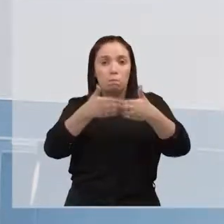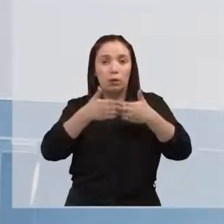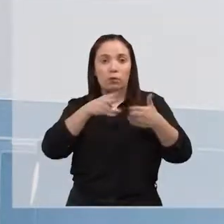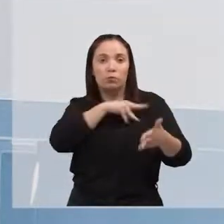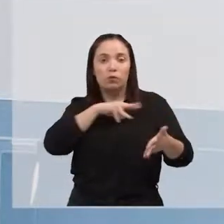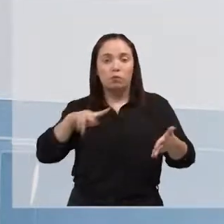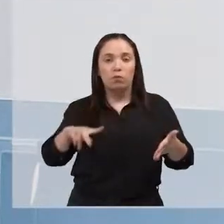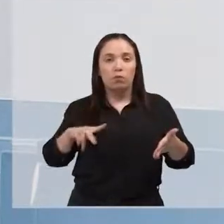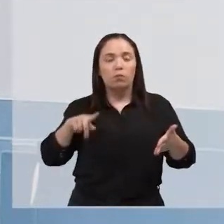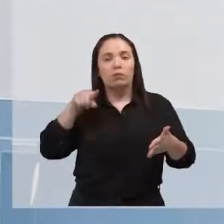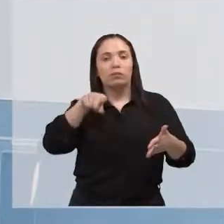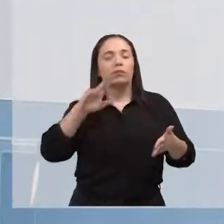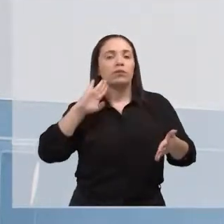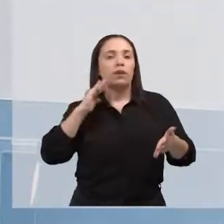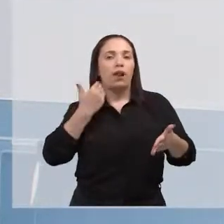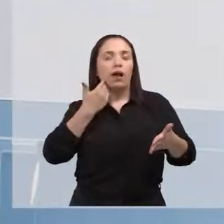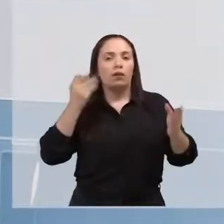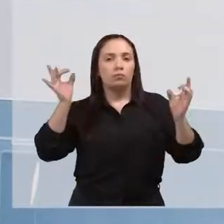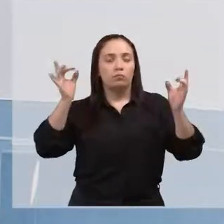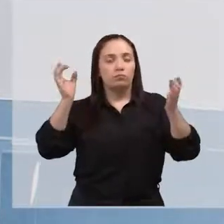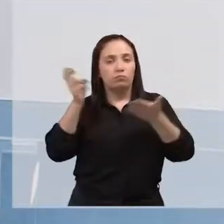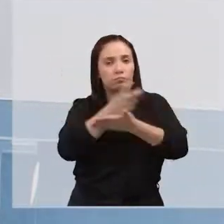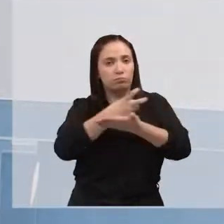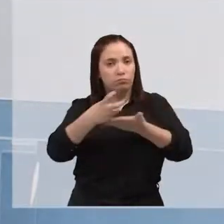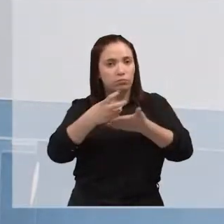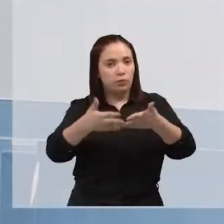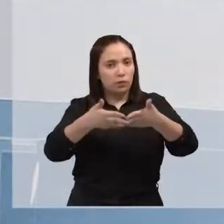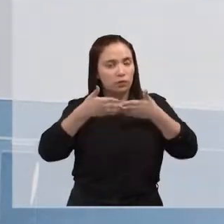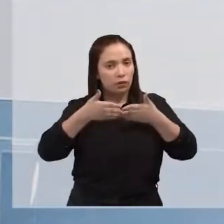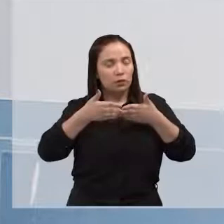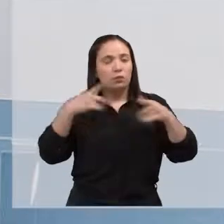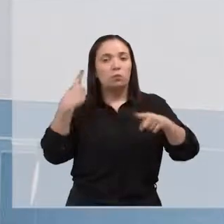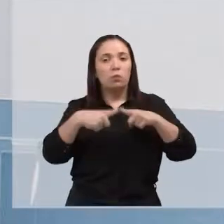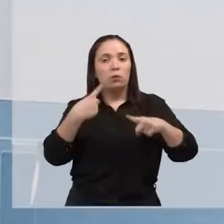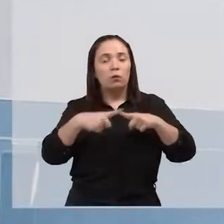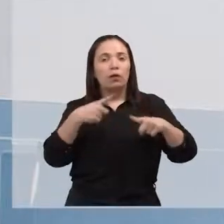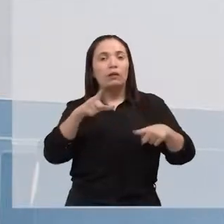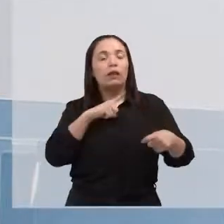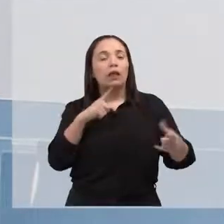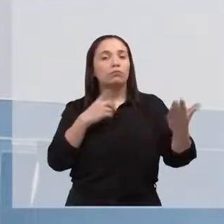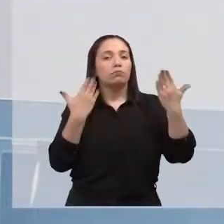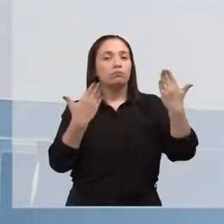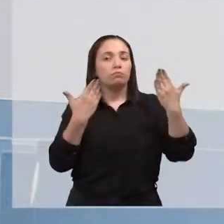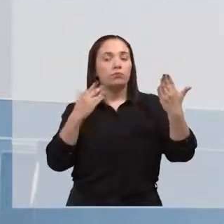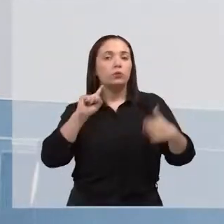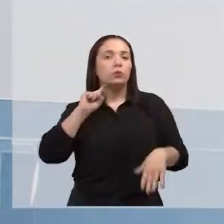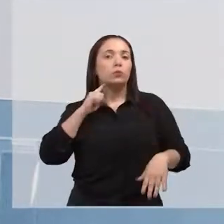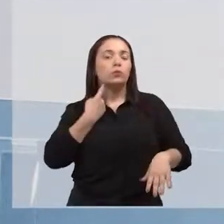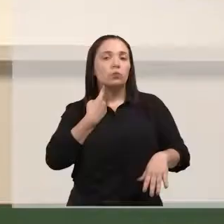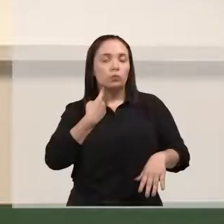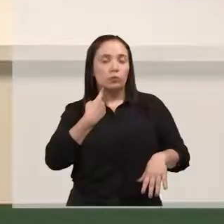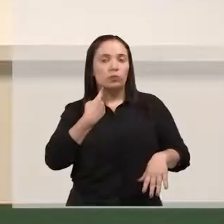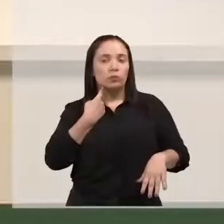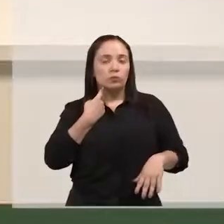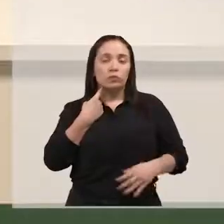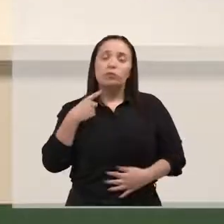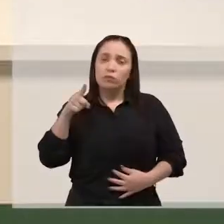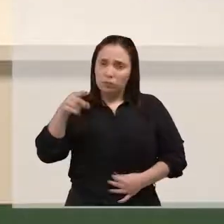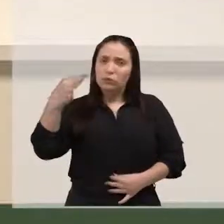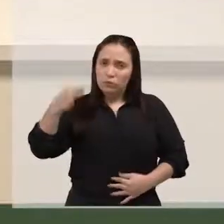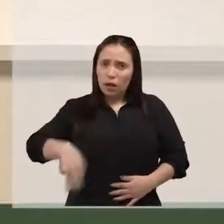por suspeição de corrupção, ter recebido R$ 1.500. Que é o trâmite legal, né? Em